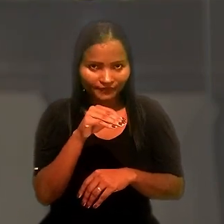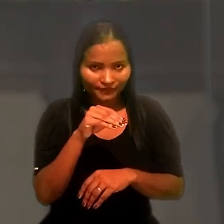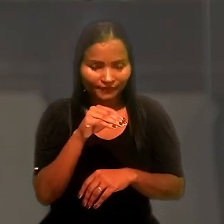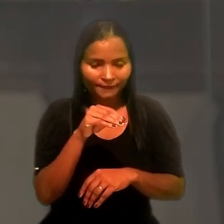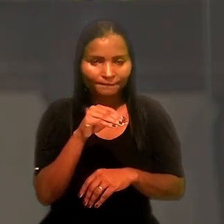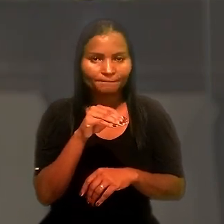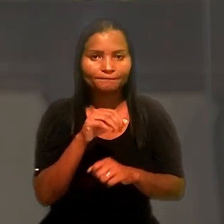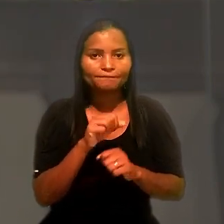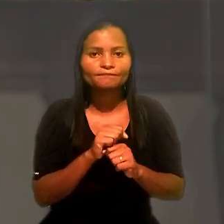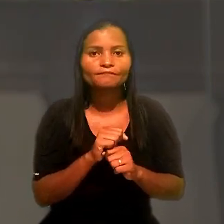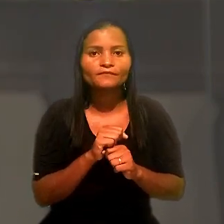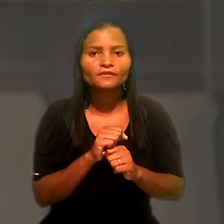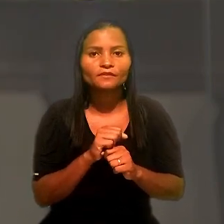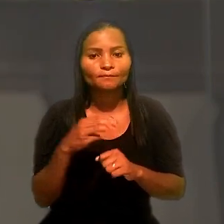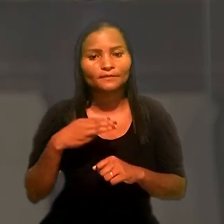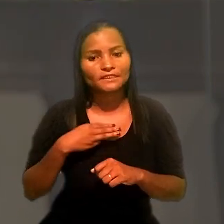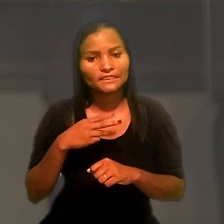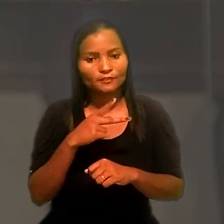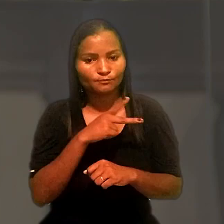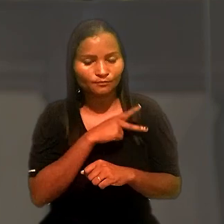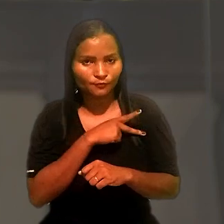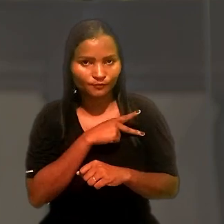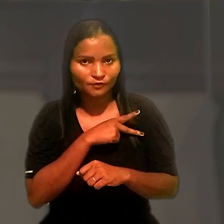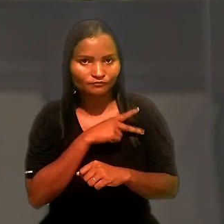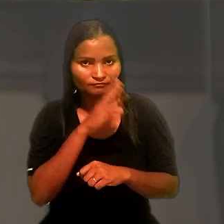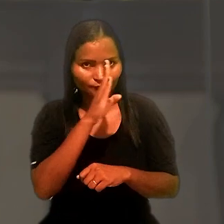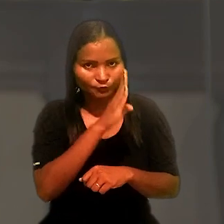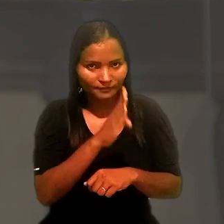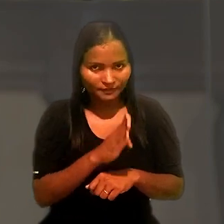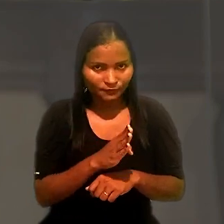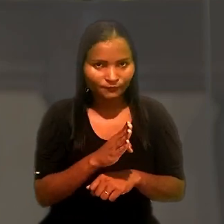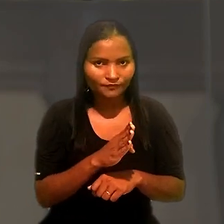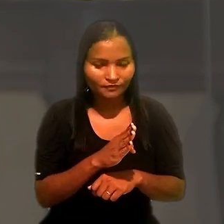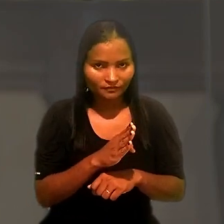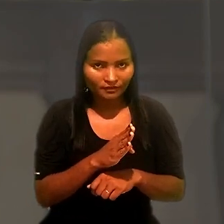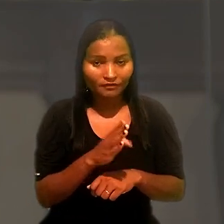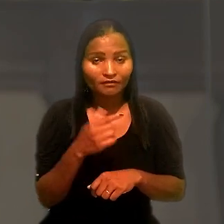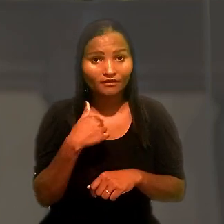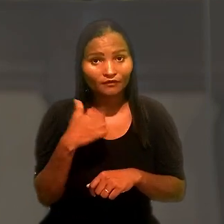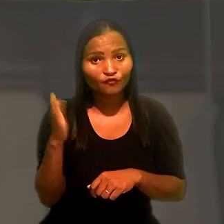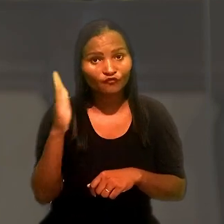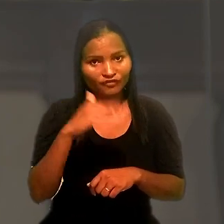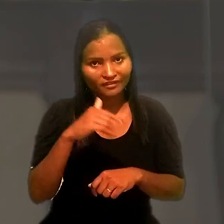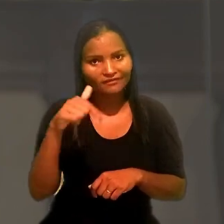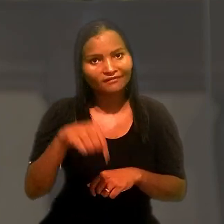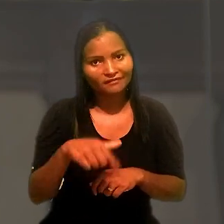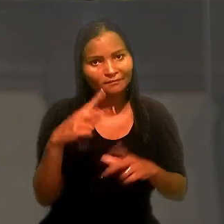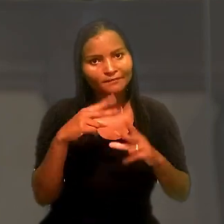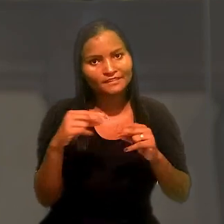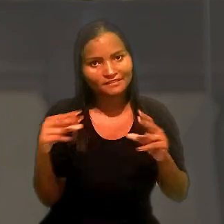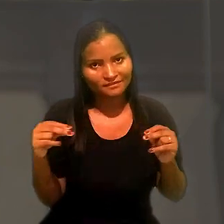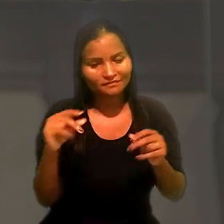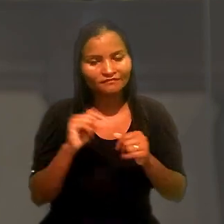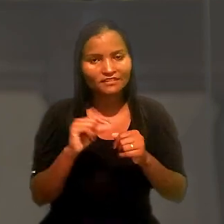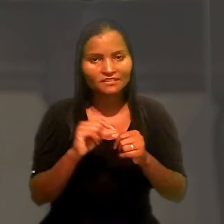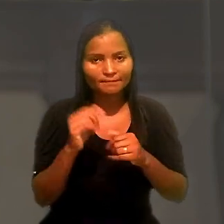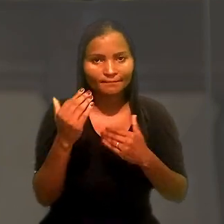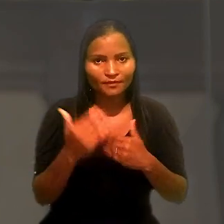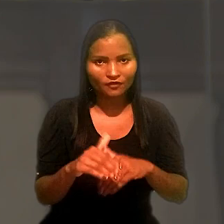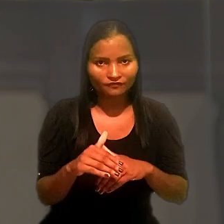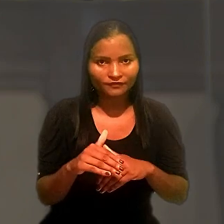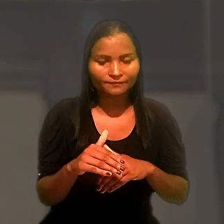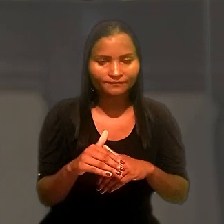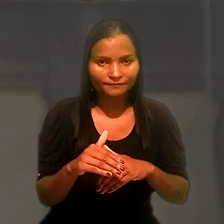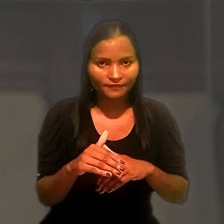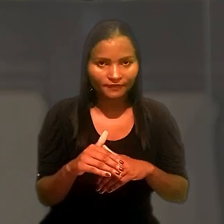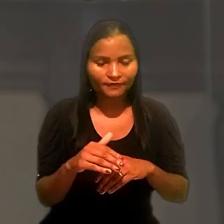para o Ministério Público da União. Inclusive, estive aqui em Brasília fazendo prova,